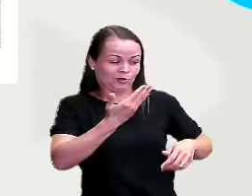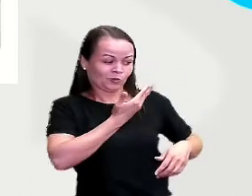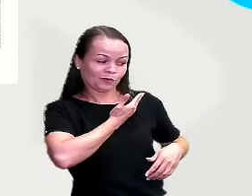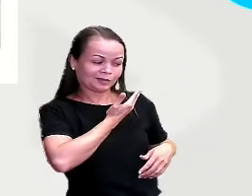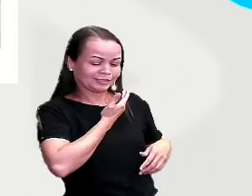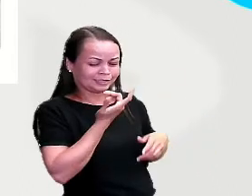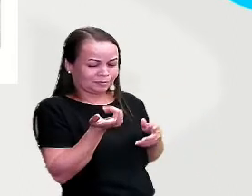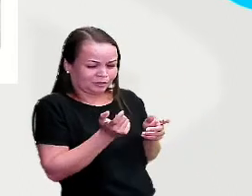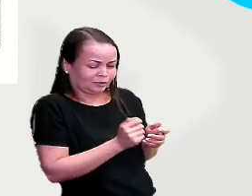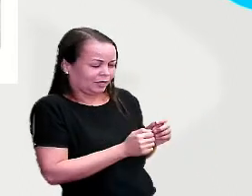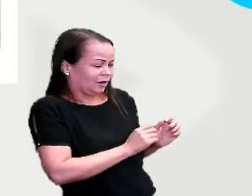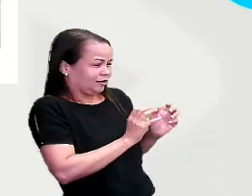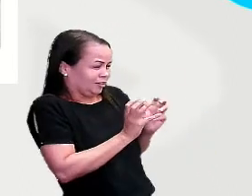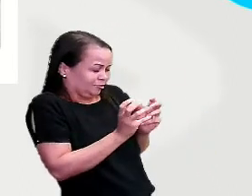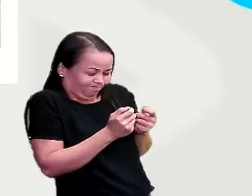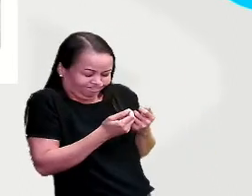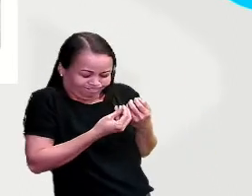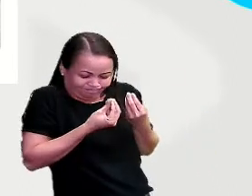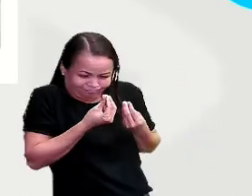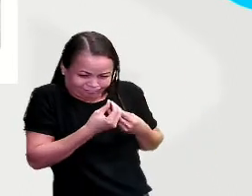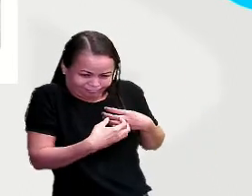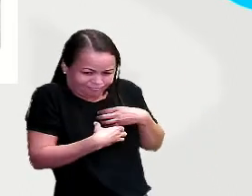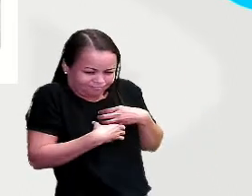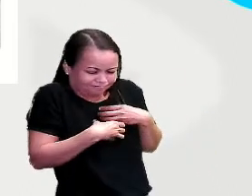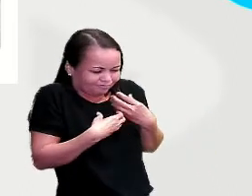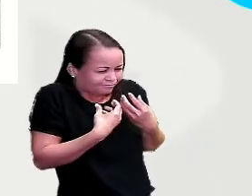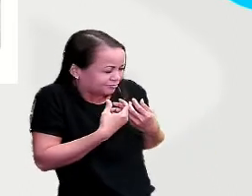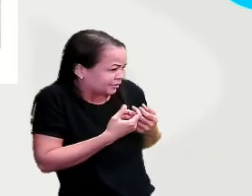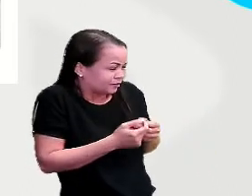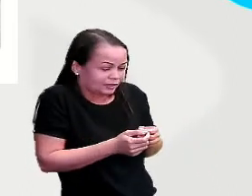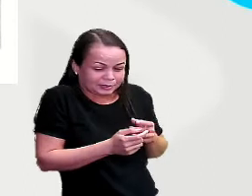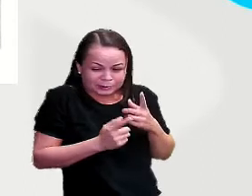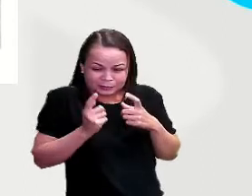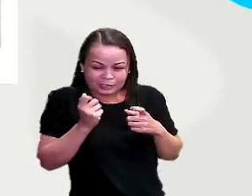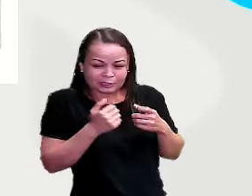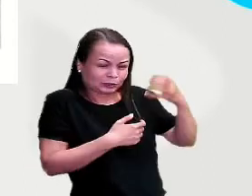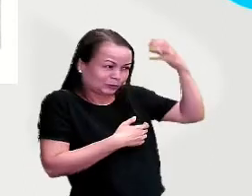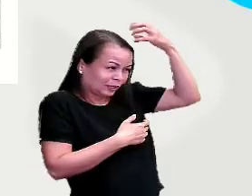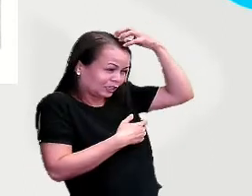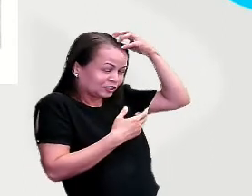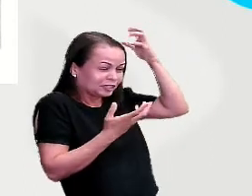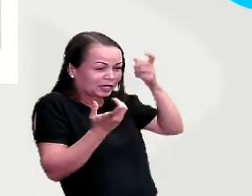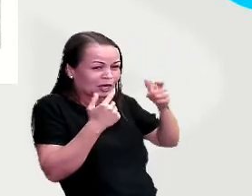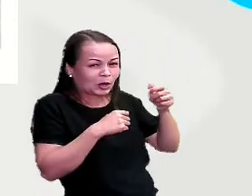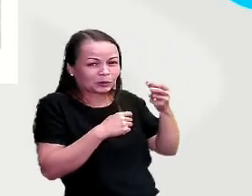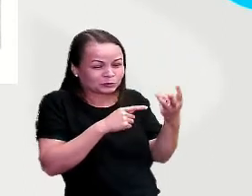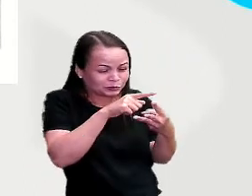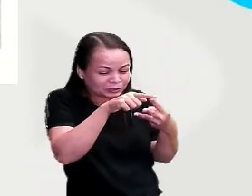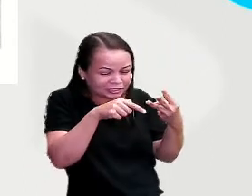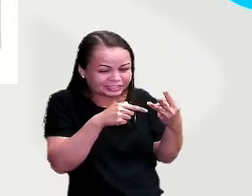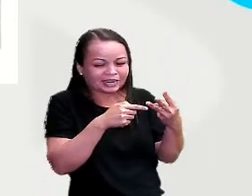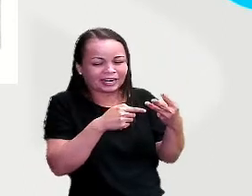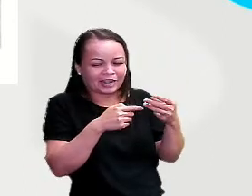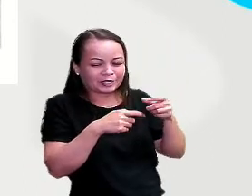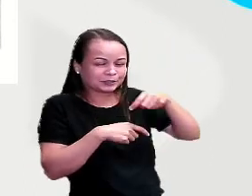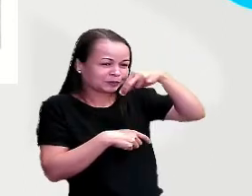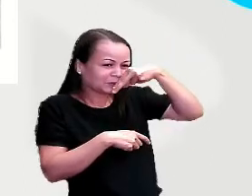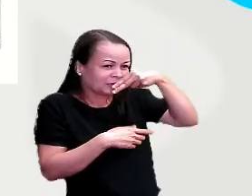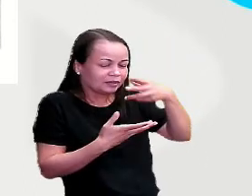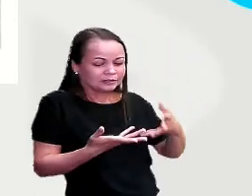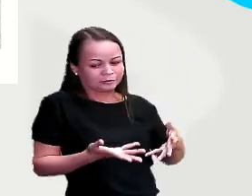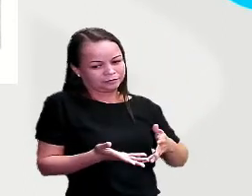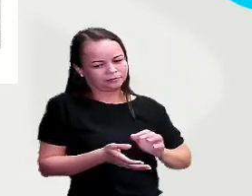Pela expressão, né? Quando a gente observa ali a expressão do cascão, de cebolinha, da Mônica, a gente vê que talvez a